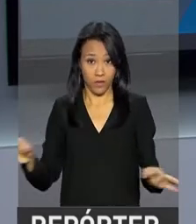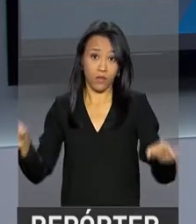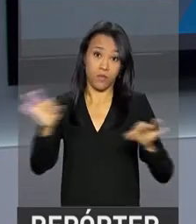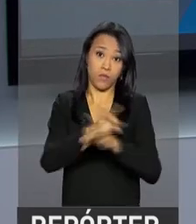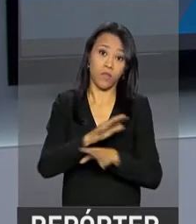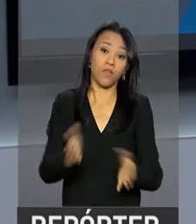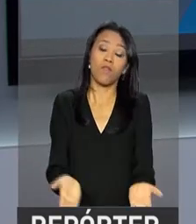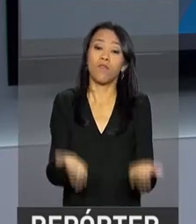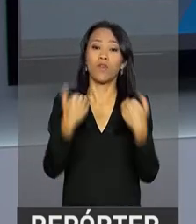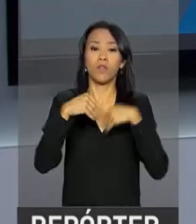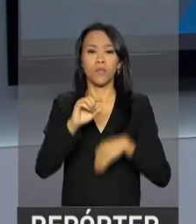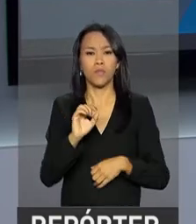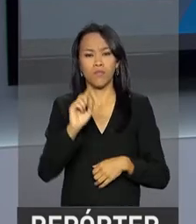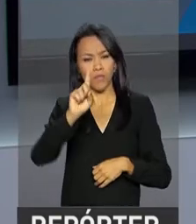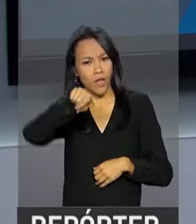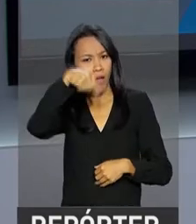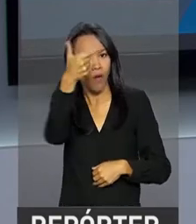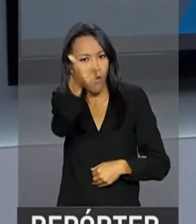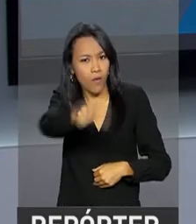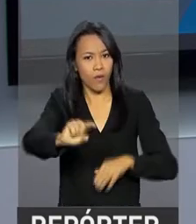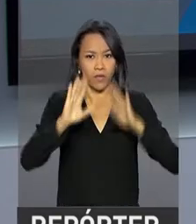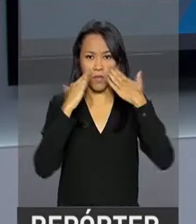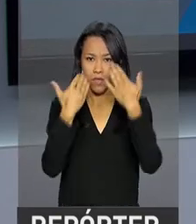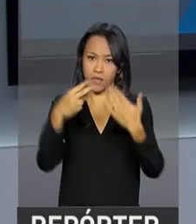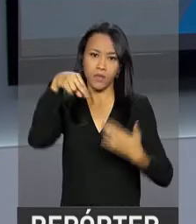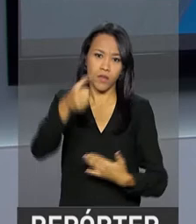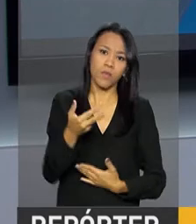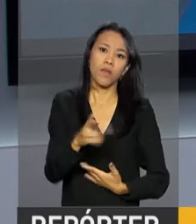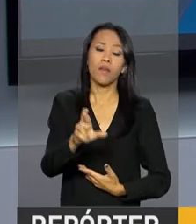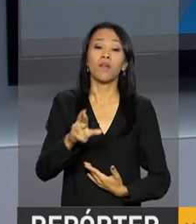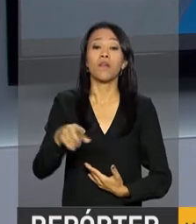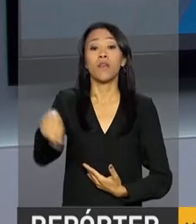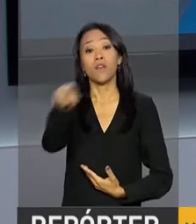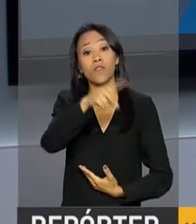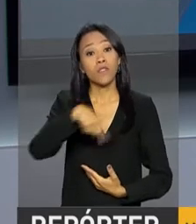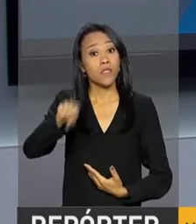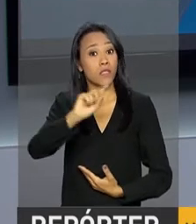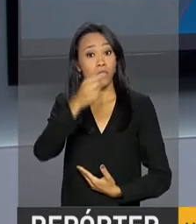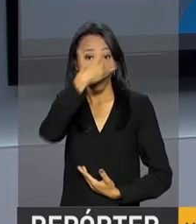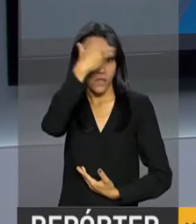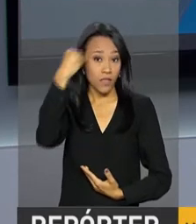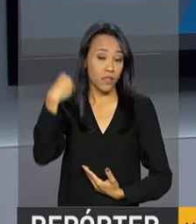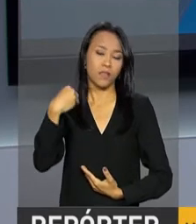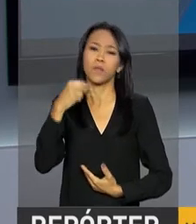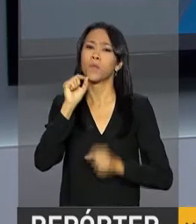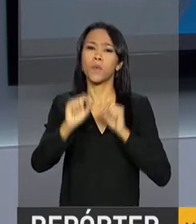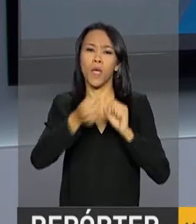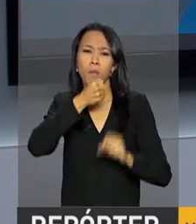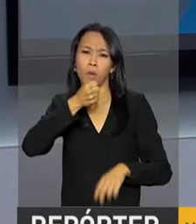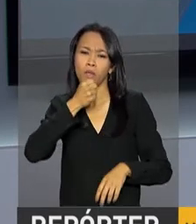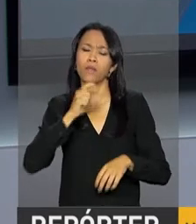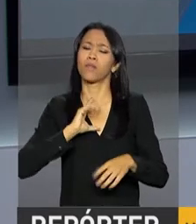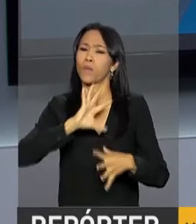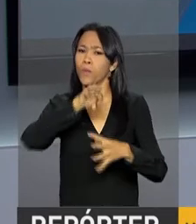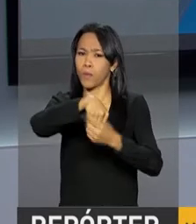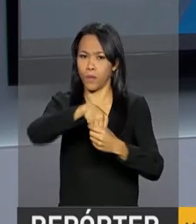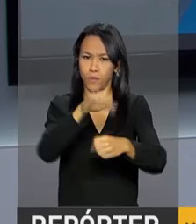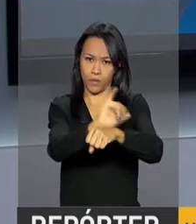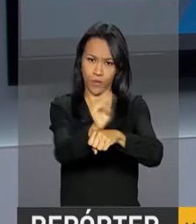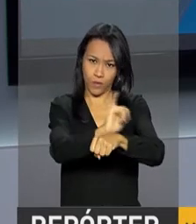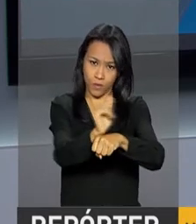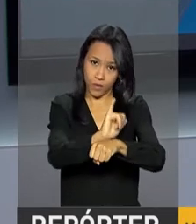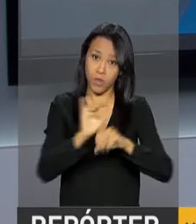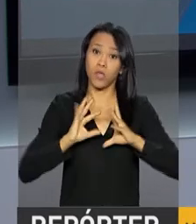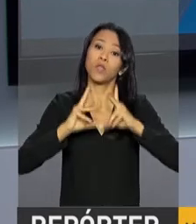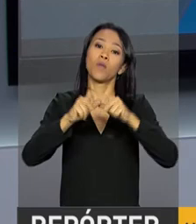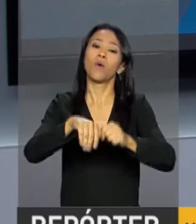voltamos em uma hora na próxima edição do repórter nbr não se esqueça que as nossas reportagens estão disponíveis no youtube e